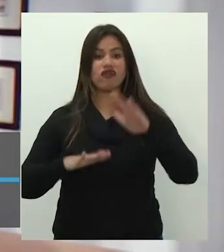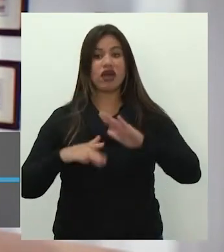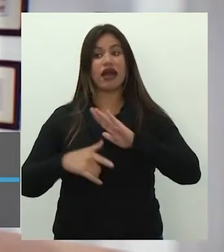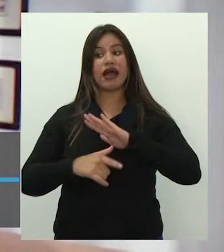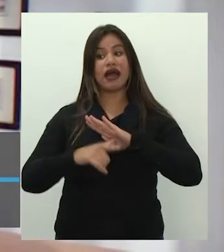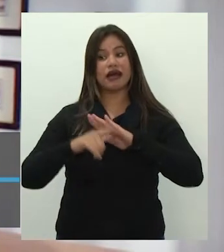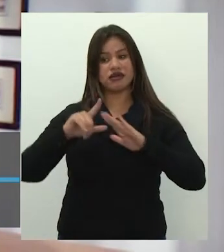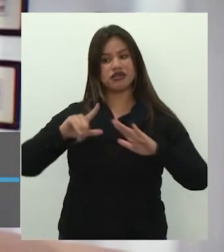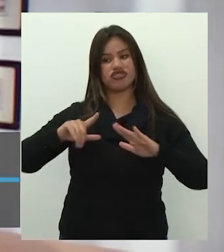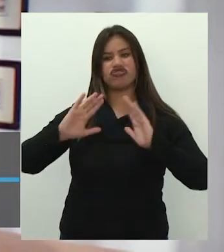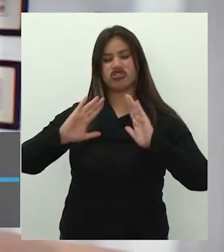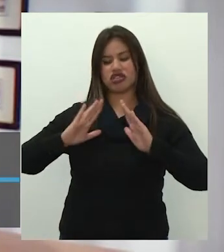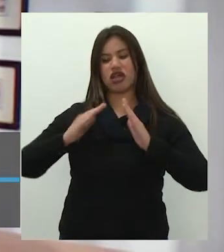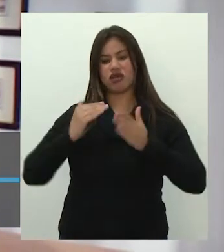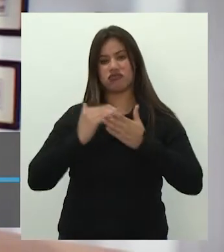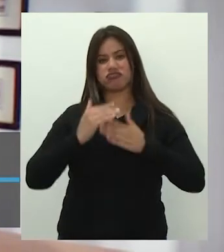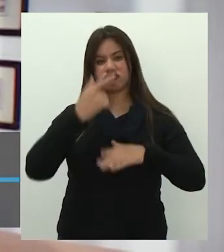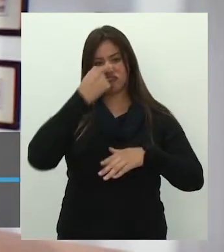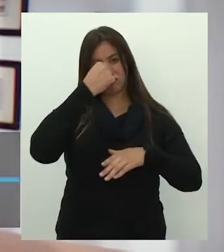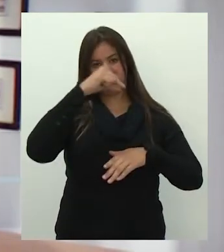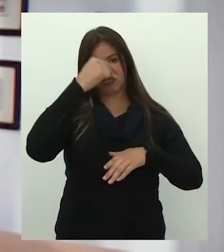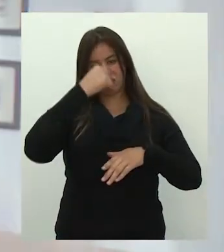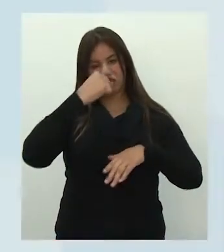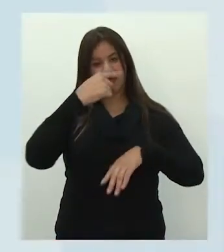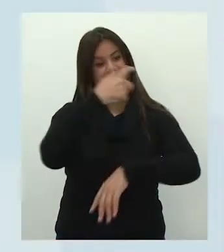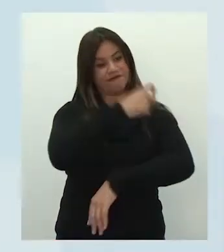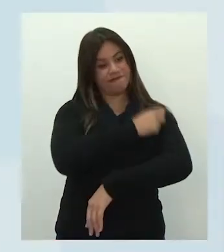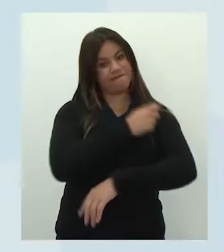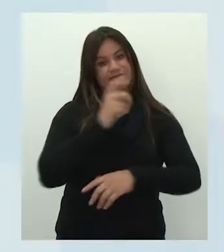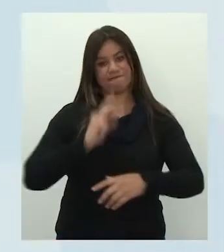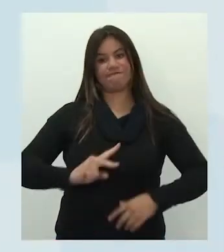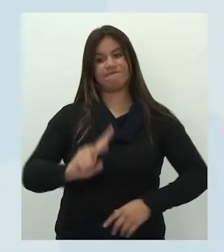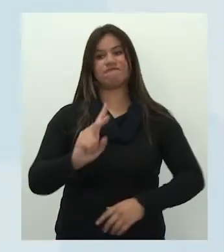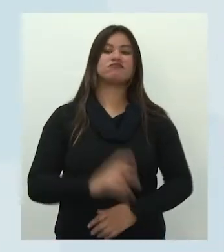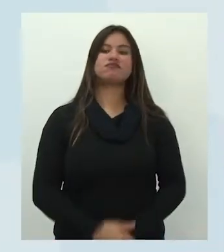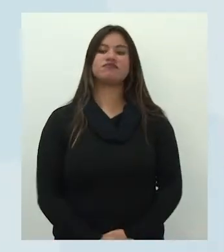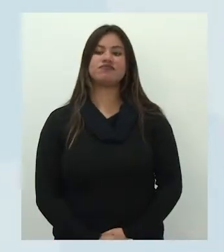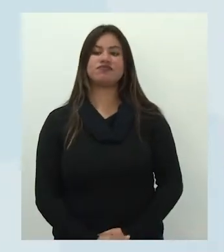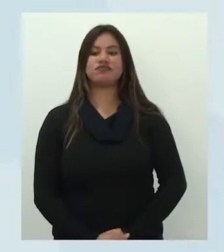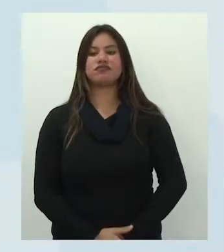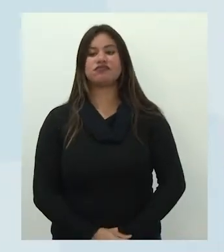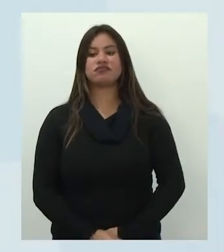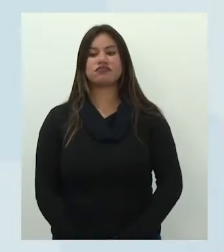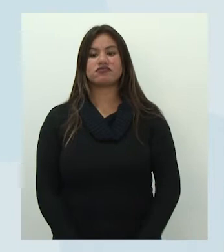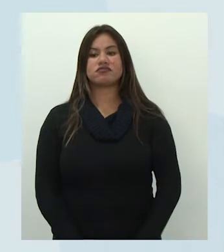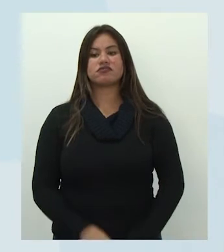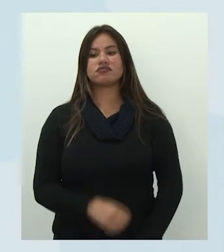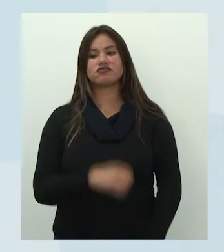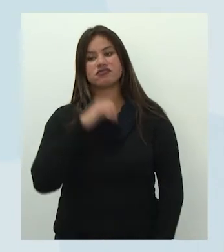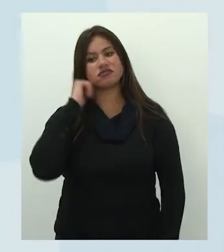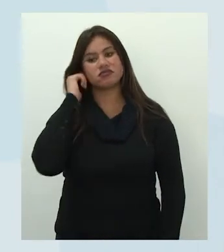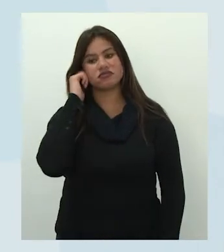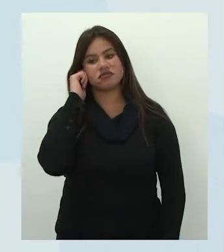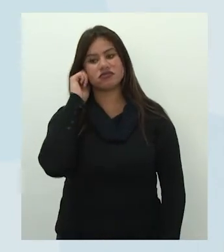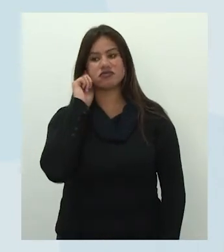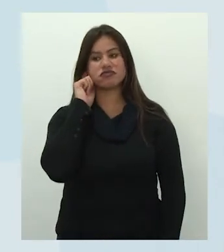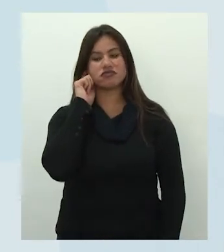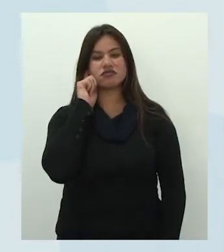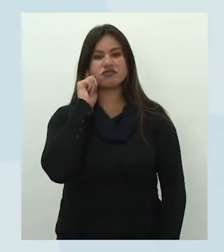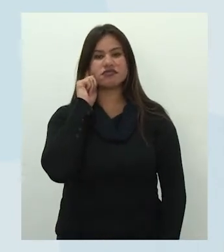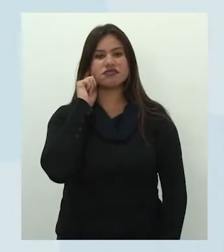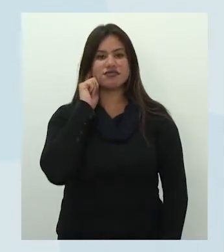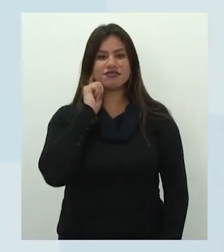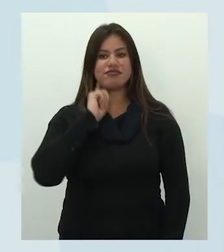a gripe. Próximo, por favor. Idosos sentem menos